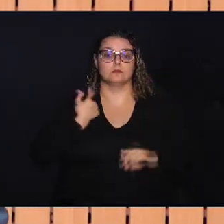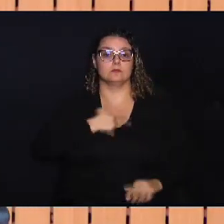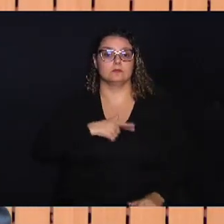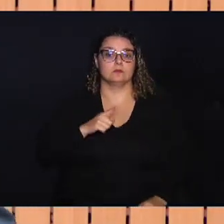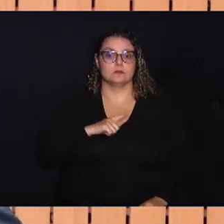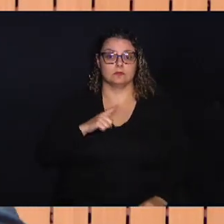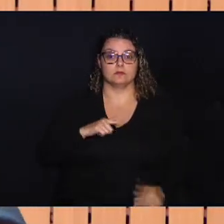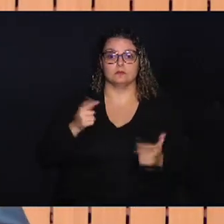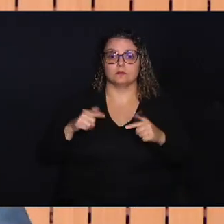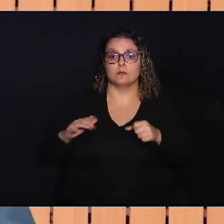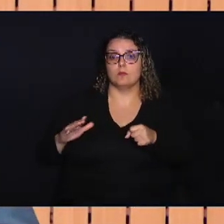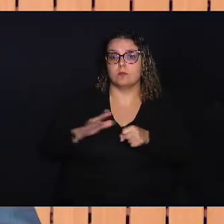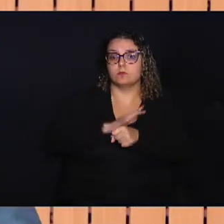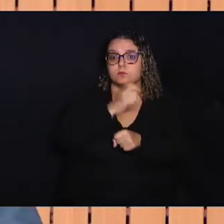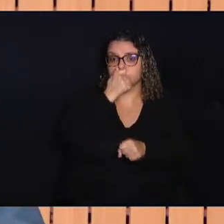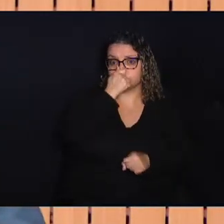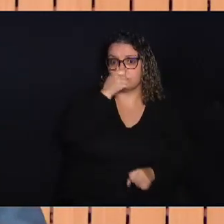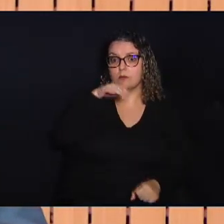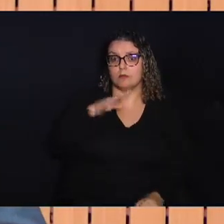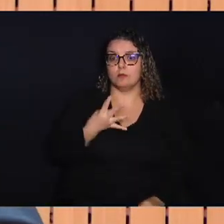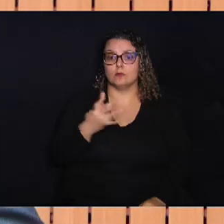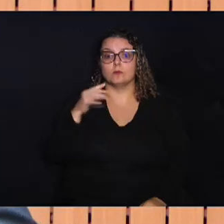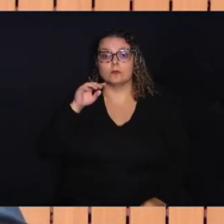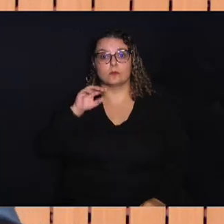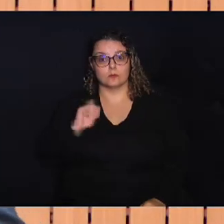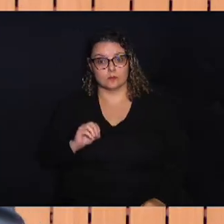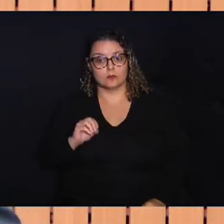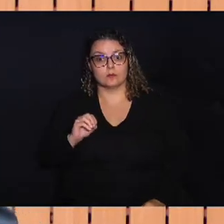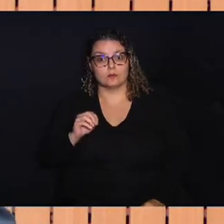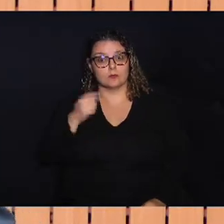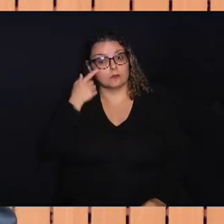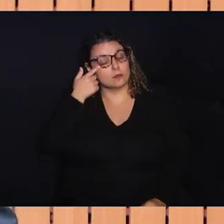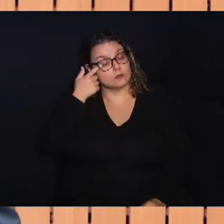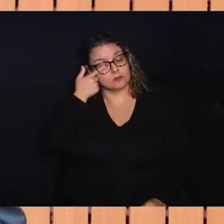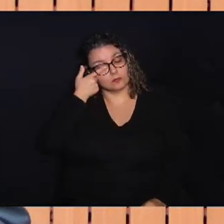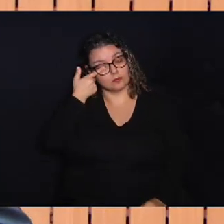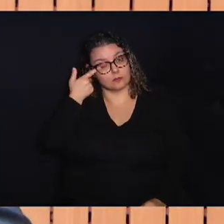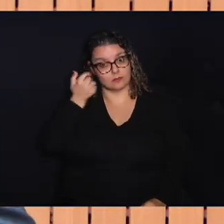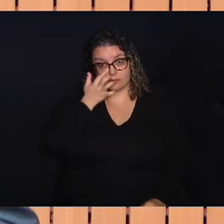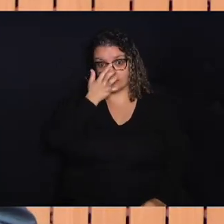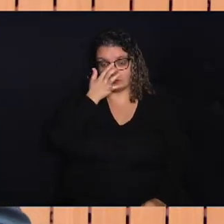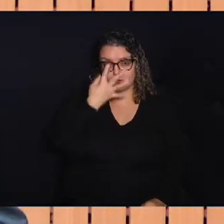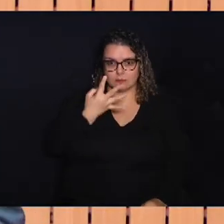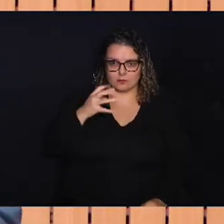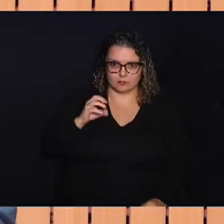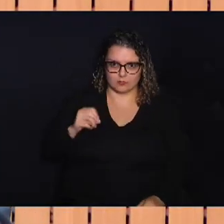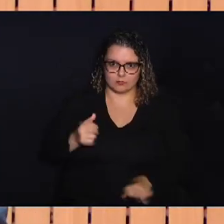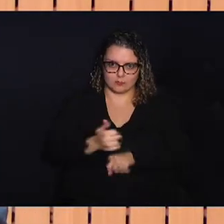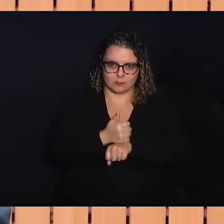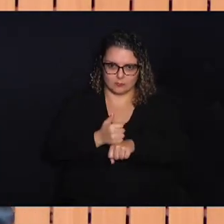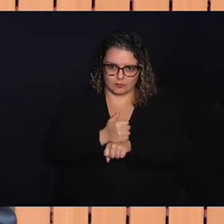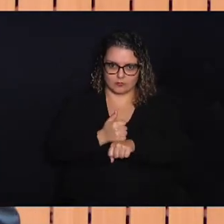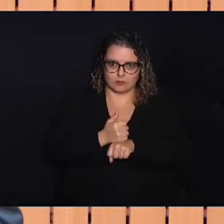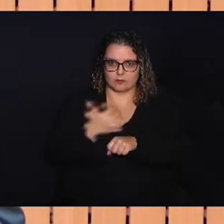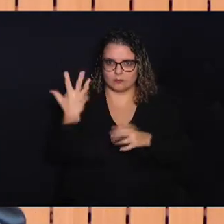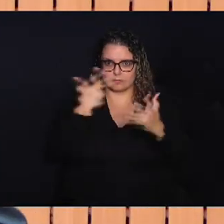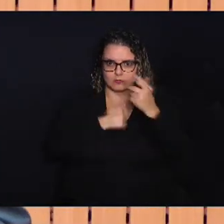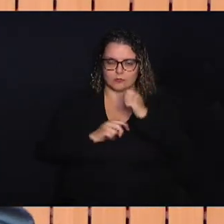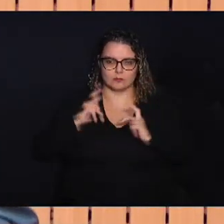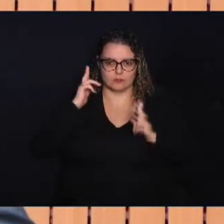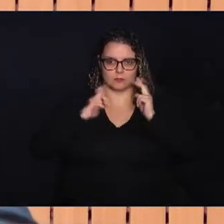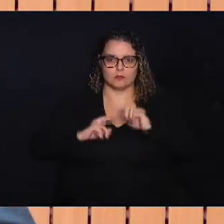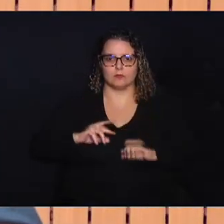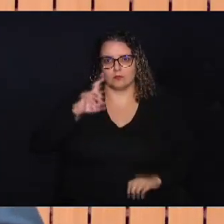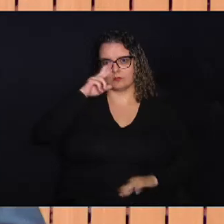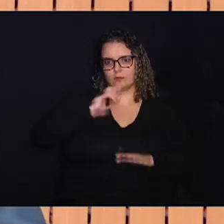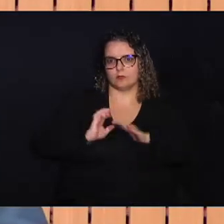local lotado com mais de 400 profissionais da área da beleza e empresários. Foi um